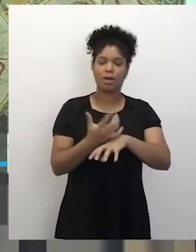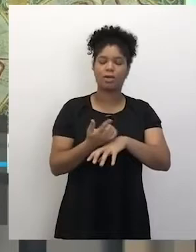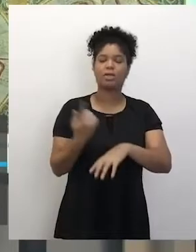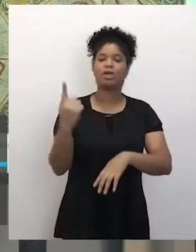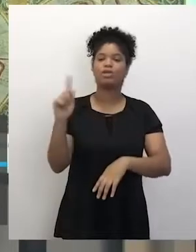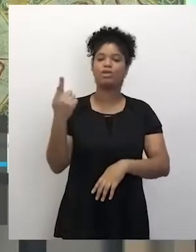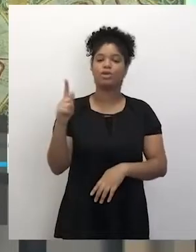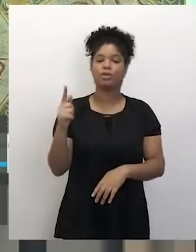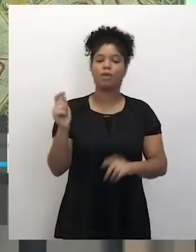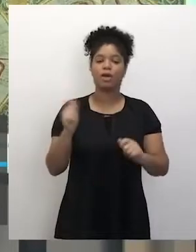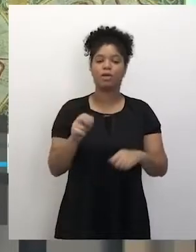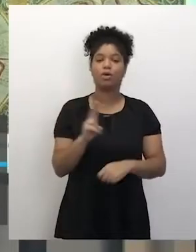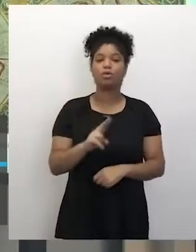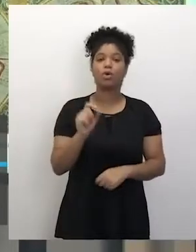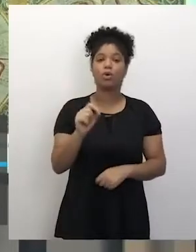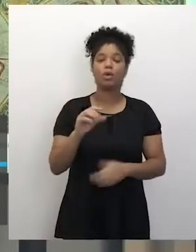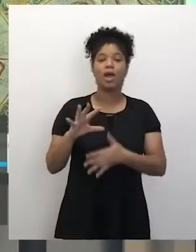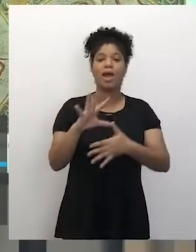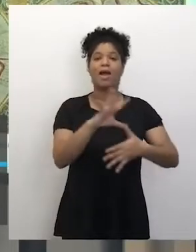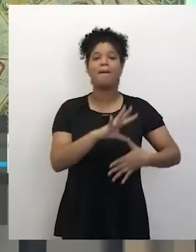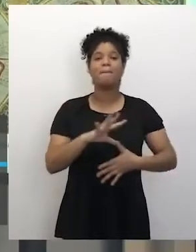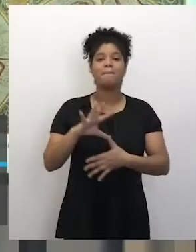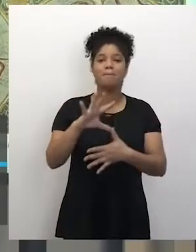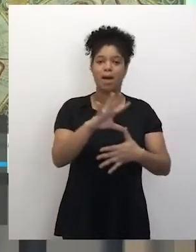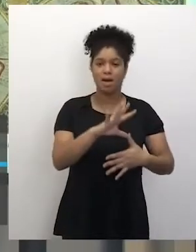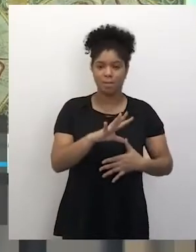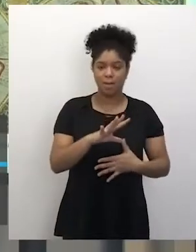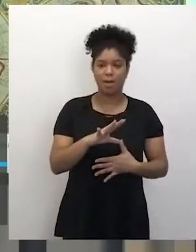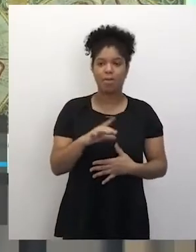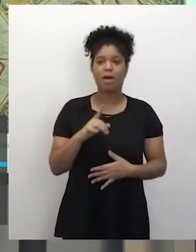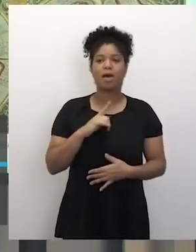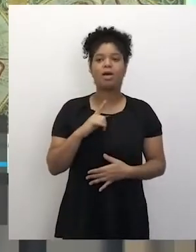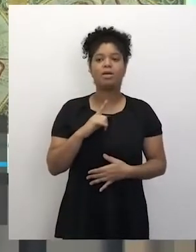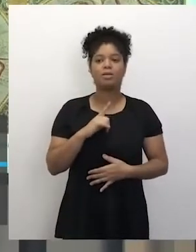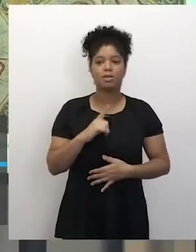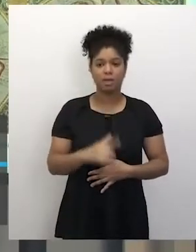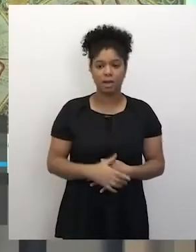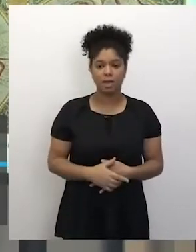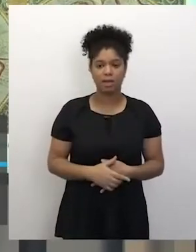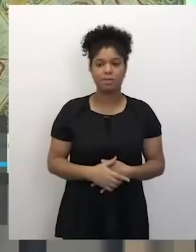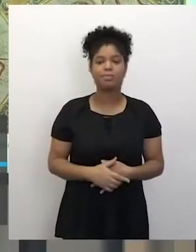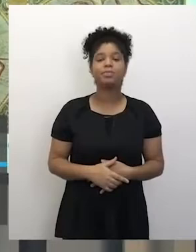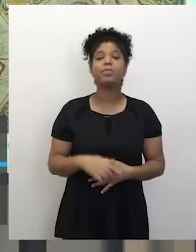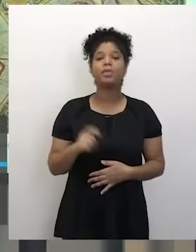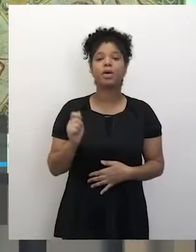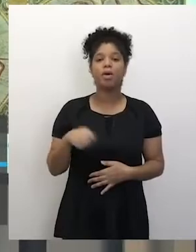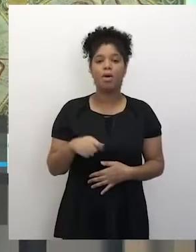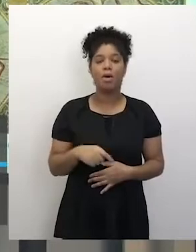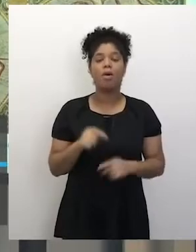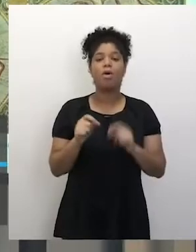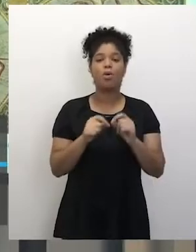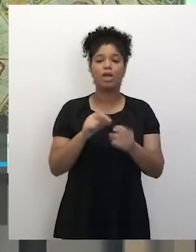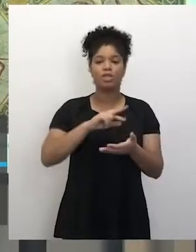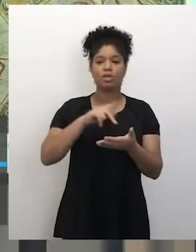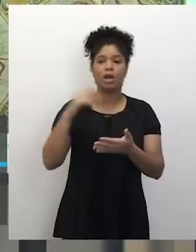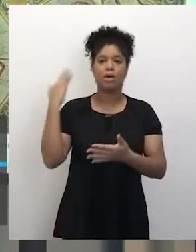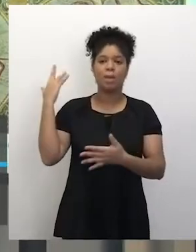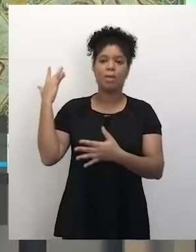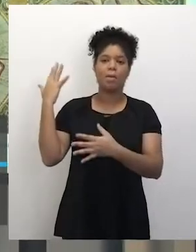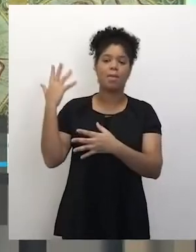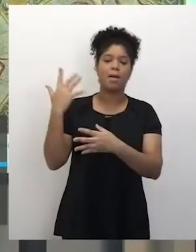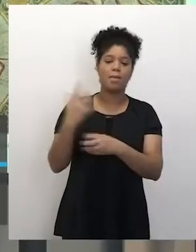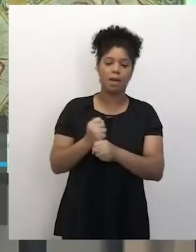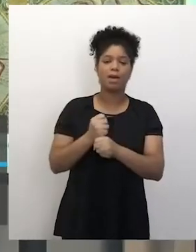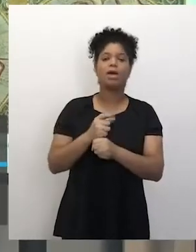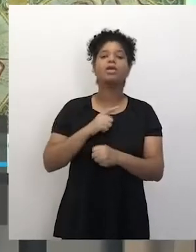essa utilização de mapas, ele já vem aí, né, bem antes, né, há milhares de anos, né, principalmente